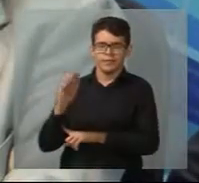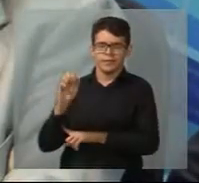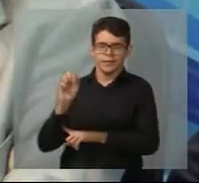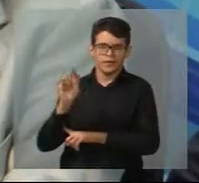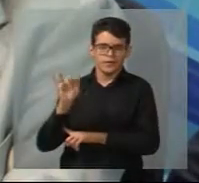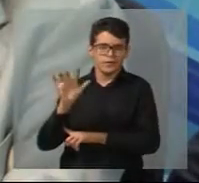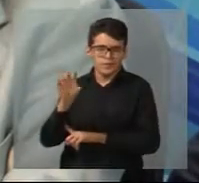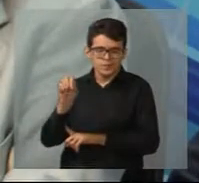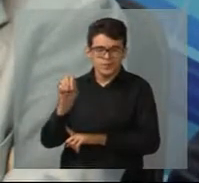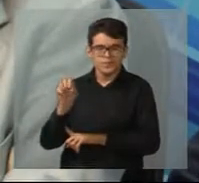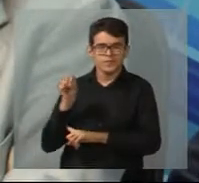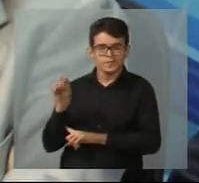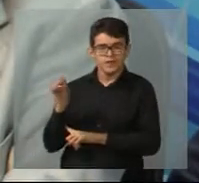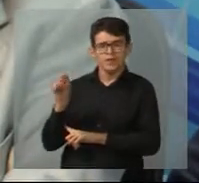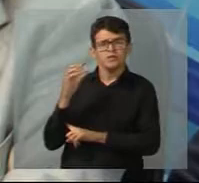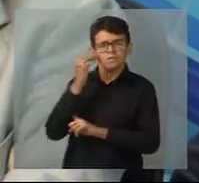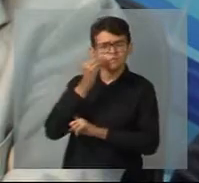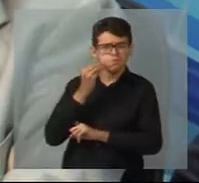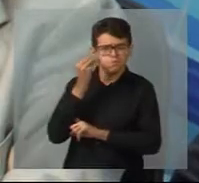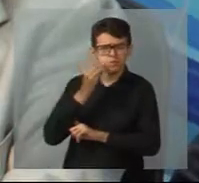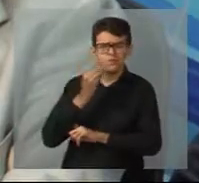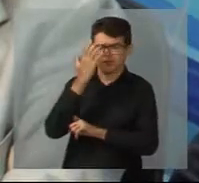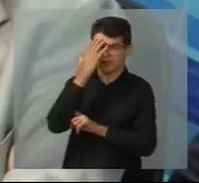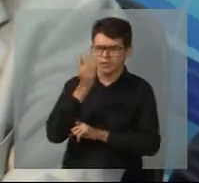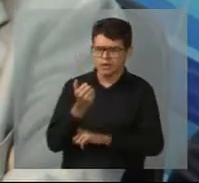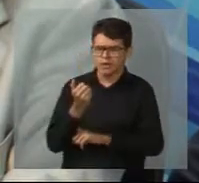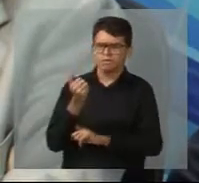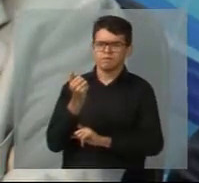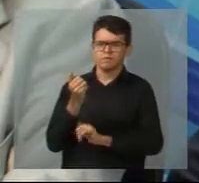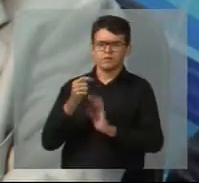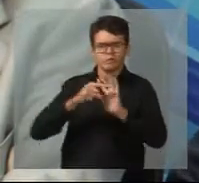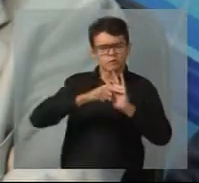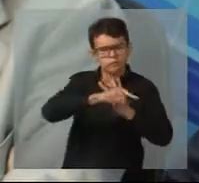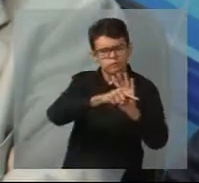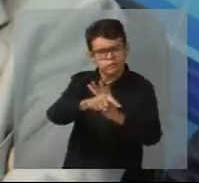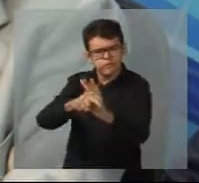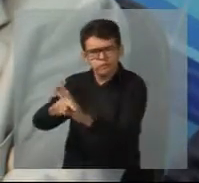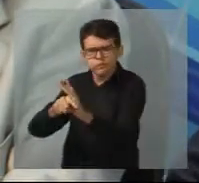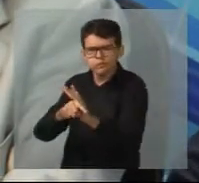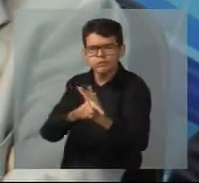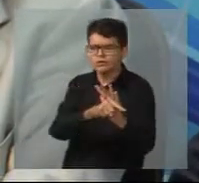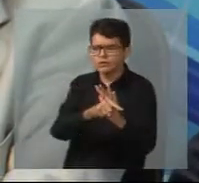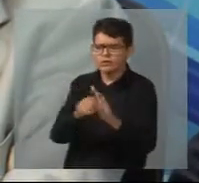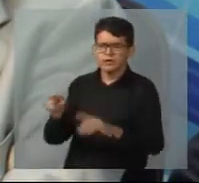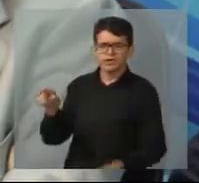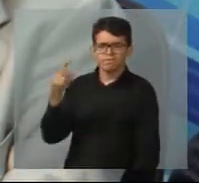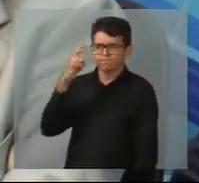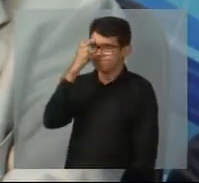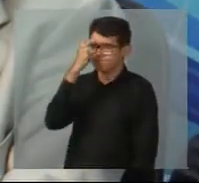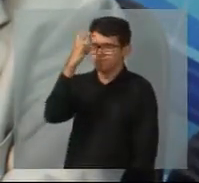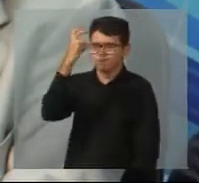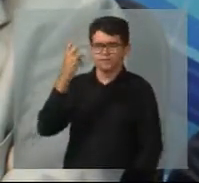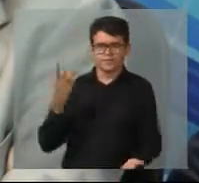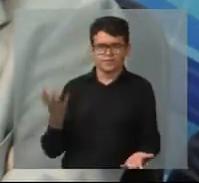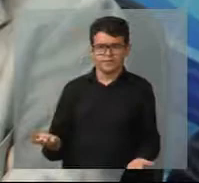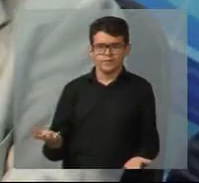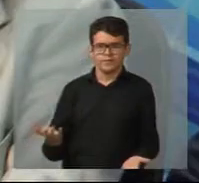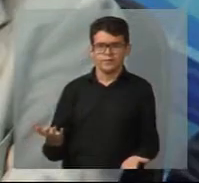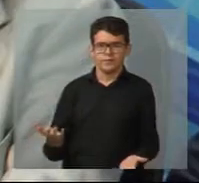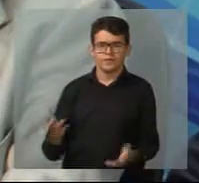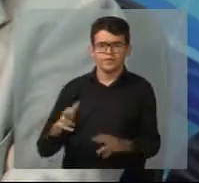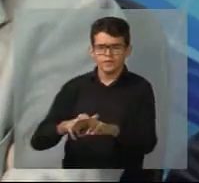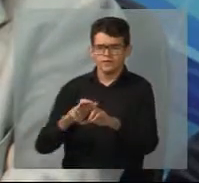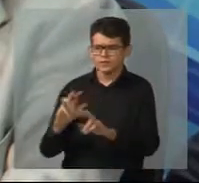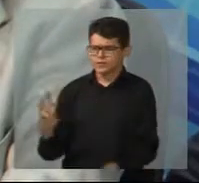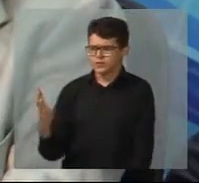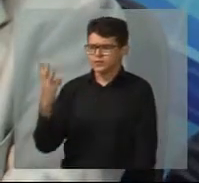e qualificados, que vêm da carreira em concursos realmente muito seletivos, dificilmente uma unanimidade de 3